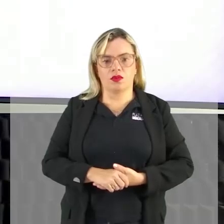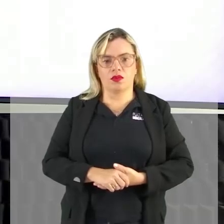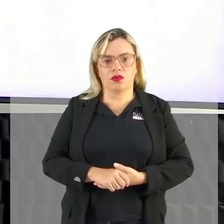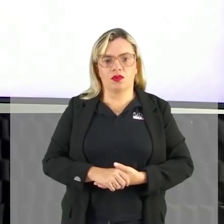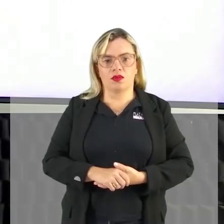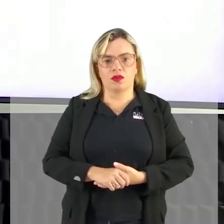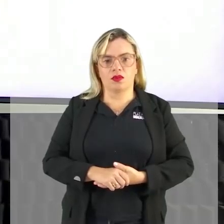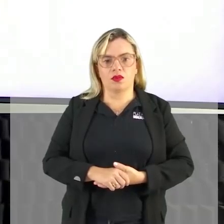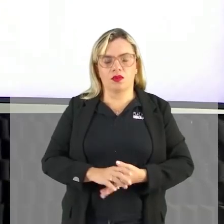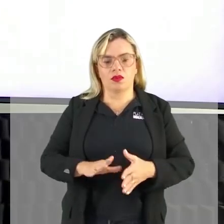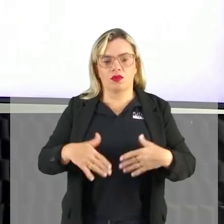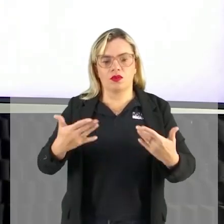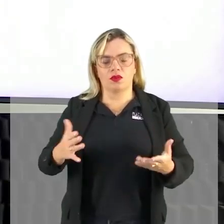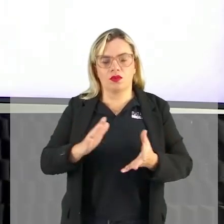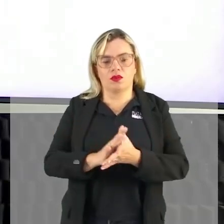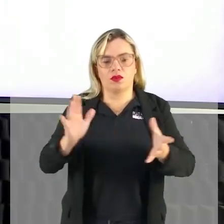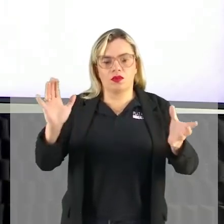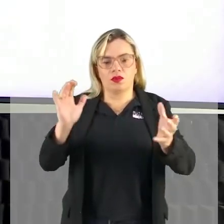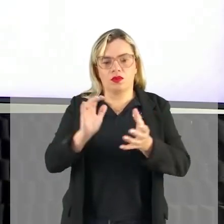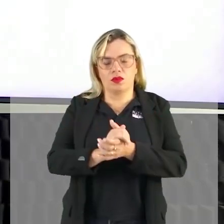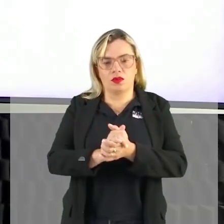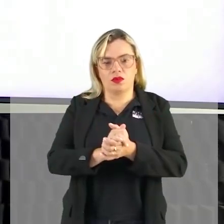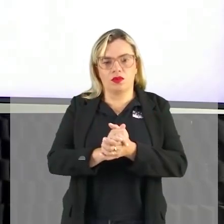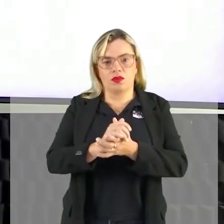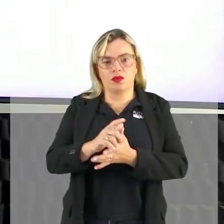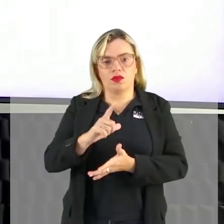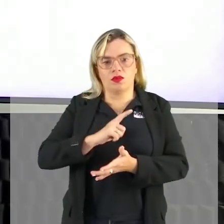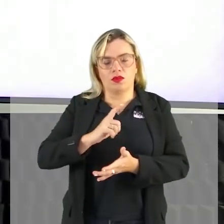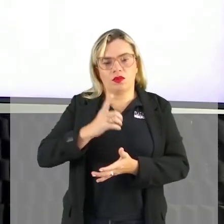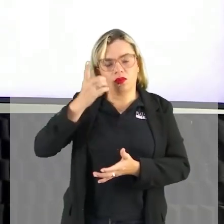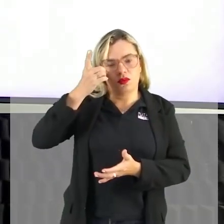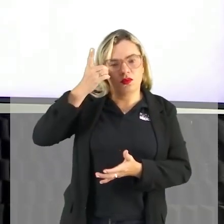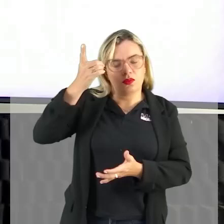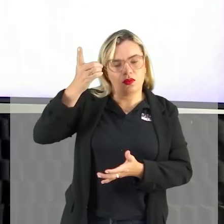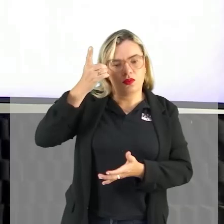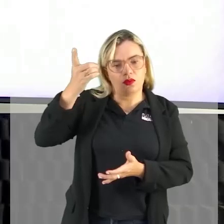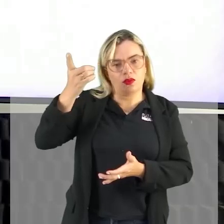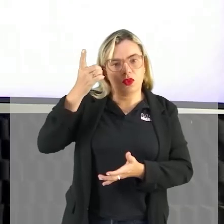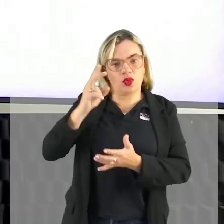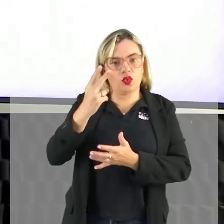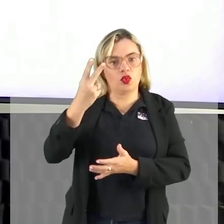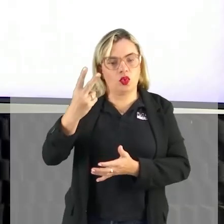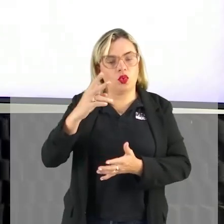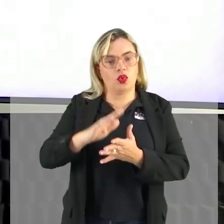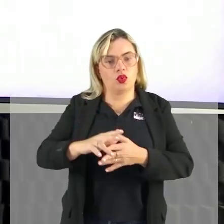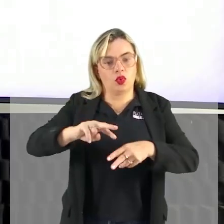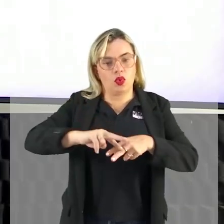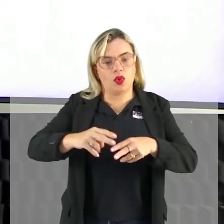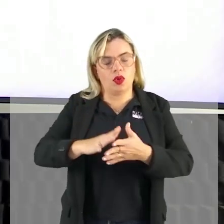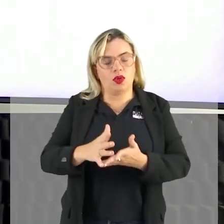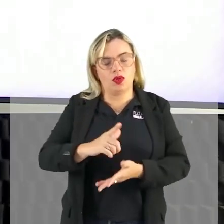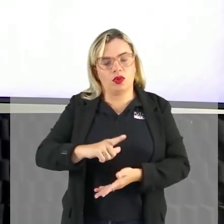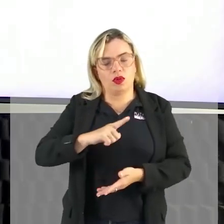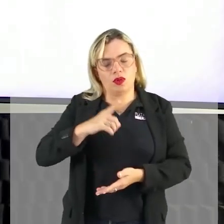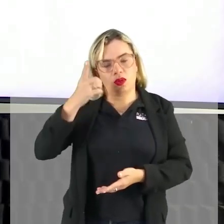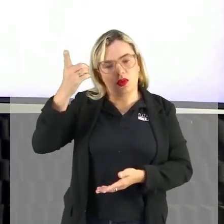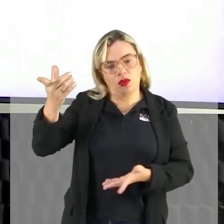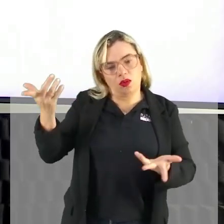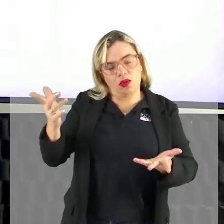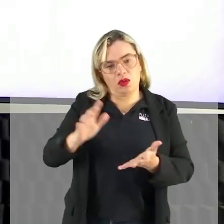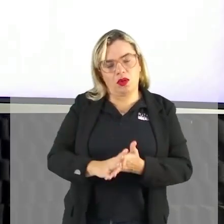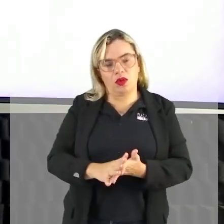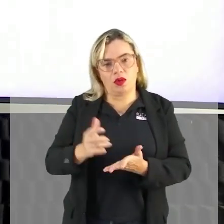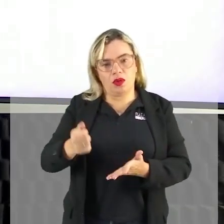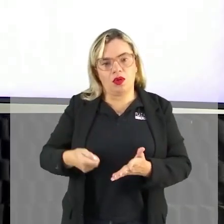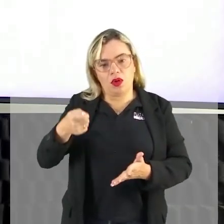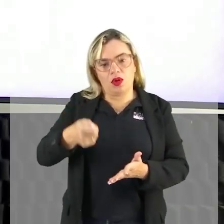Então, um casal com síndrome de Down, né, que de repente eles acreditavam que poderiam, né, era